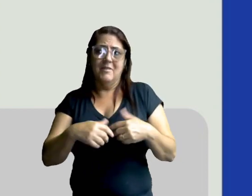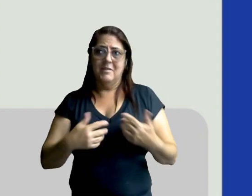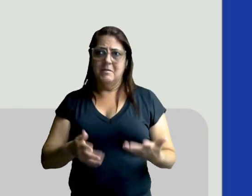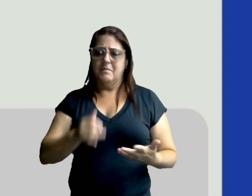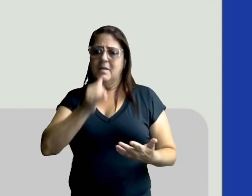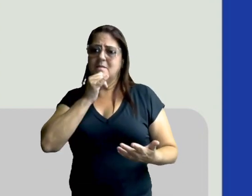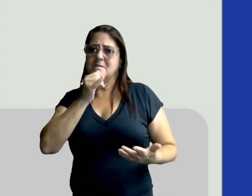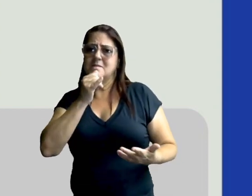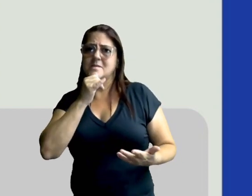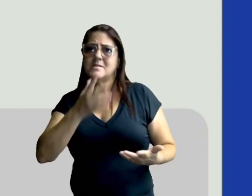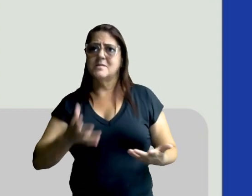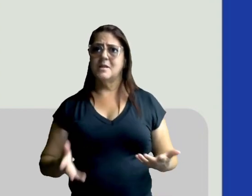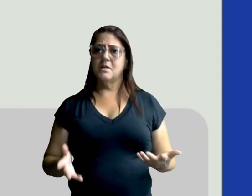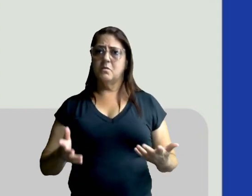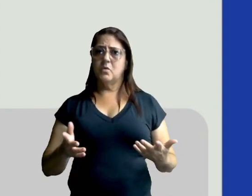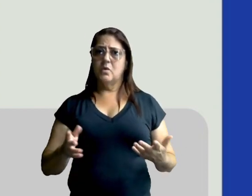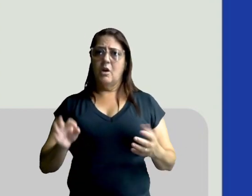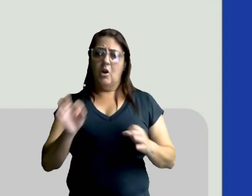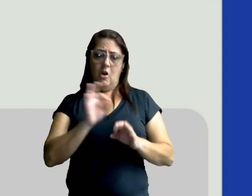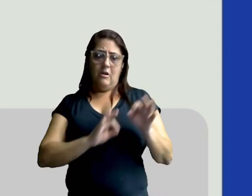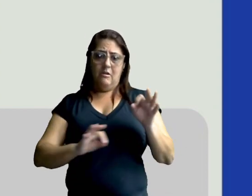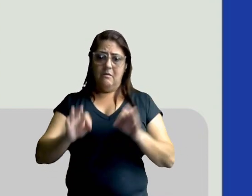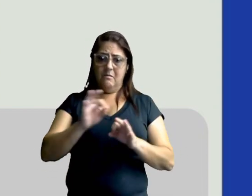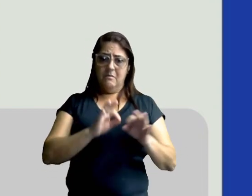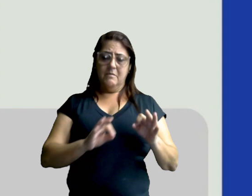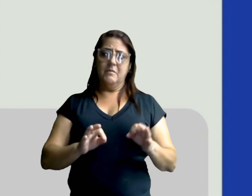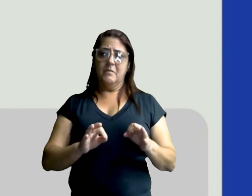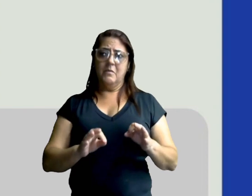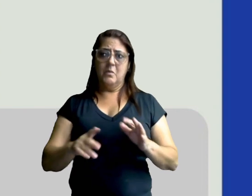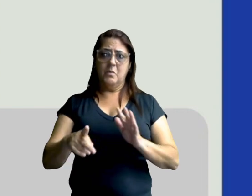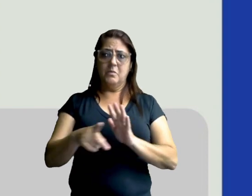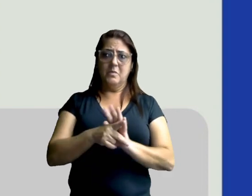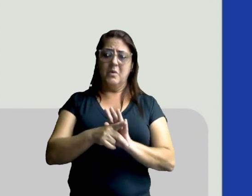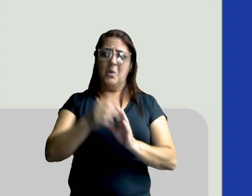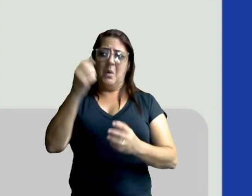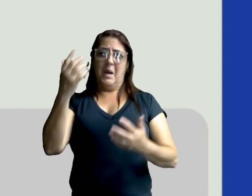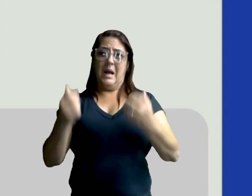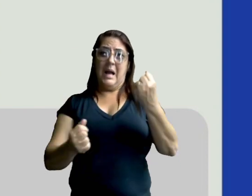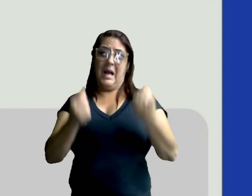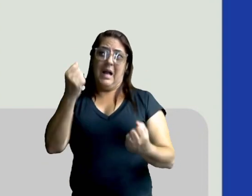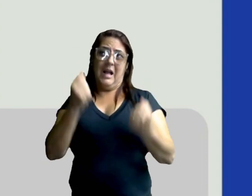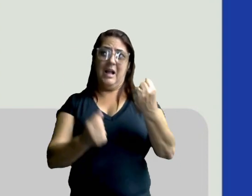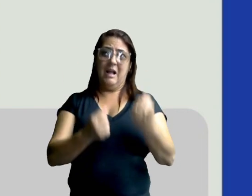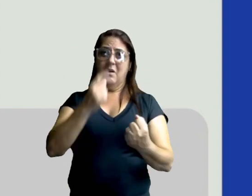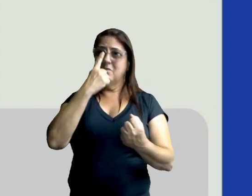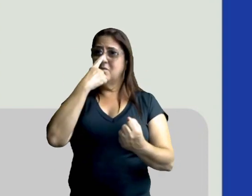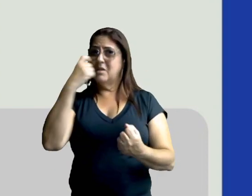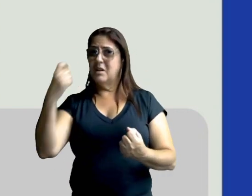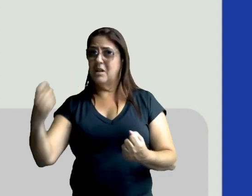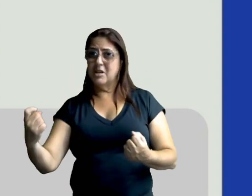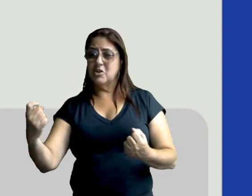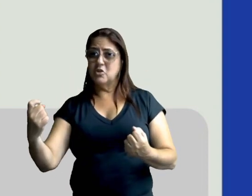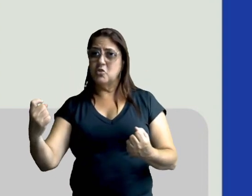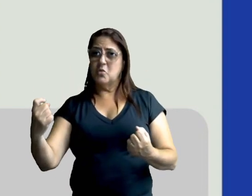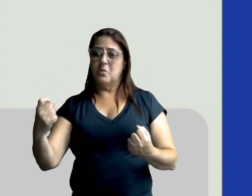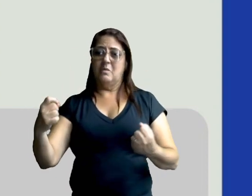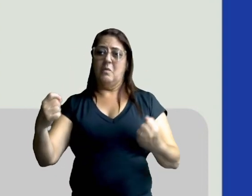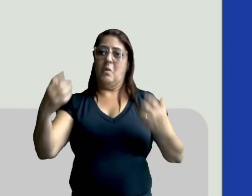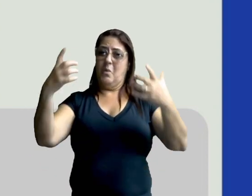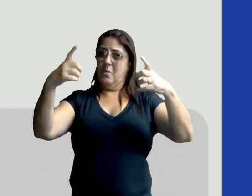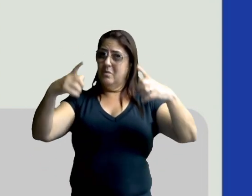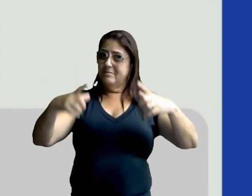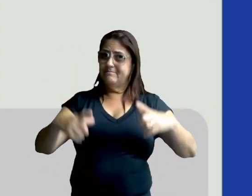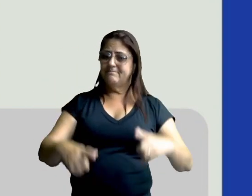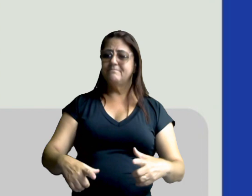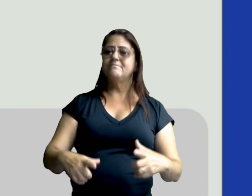Por exemplo, aí, quando não é feito de maneira apropriada o descarte do lixo, é prejudicial ao ambiente,